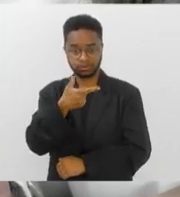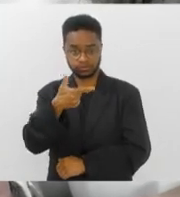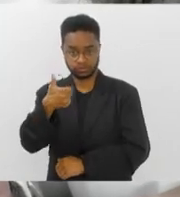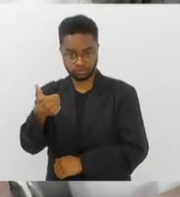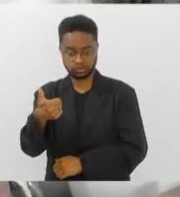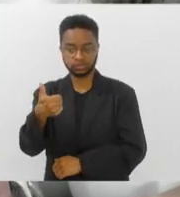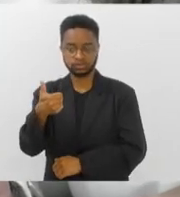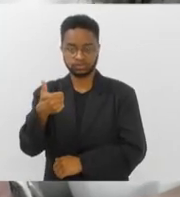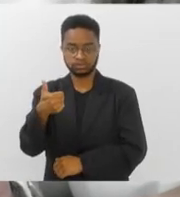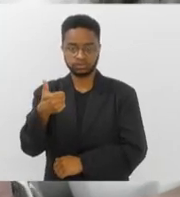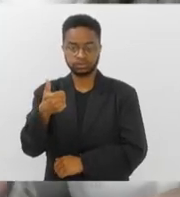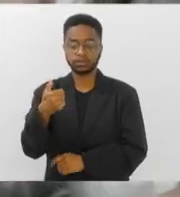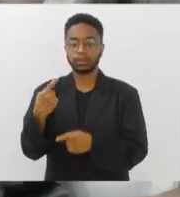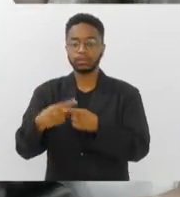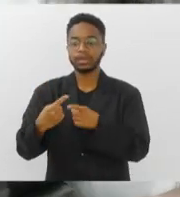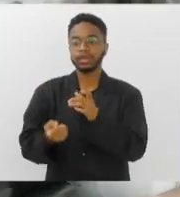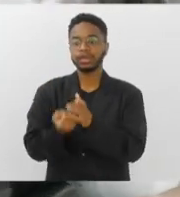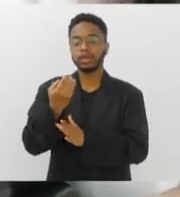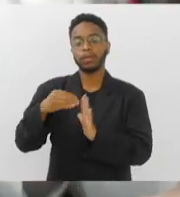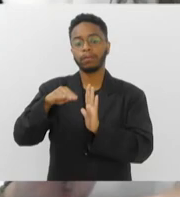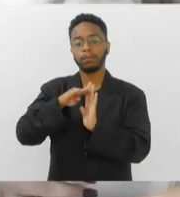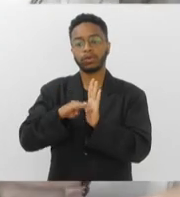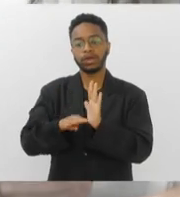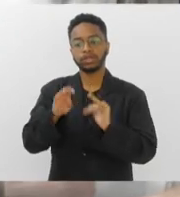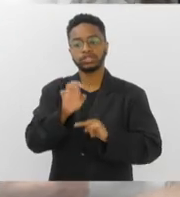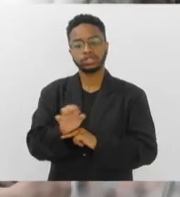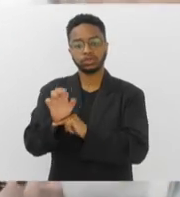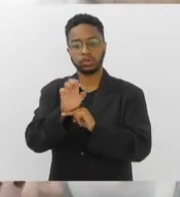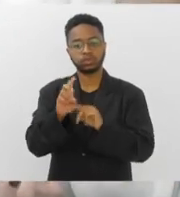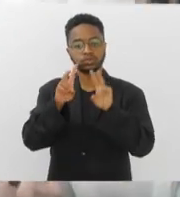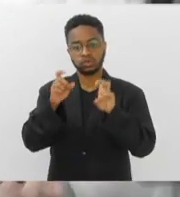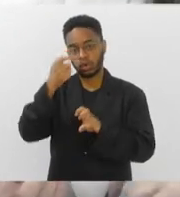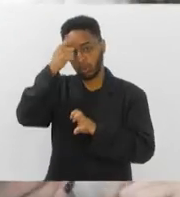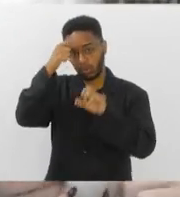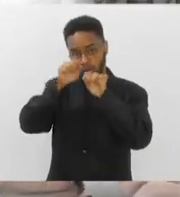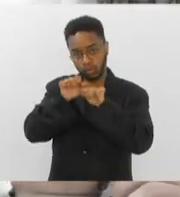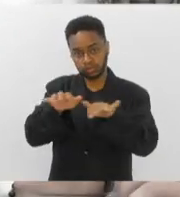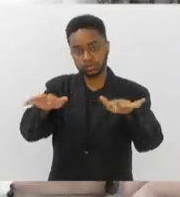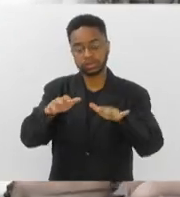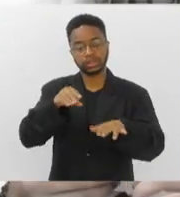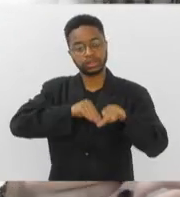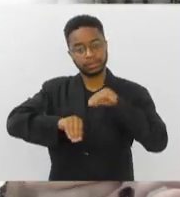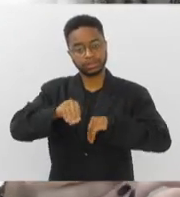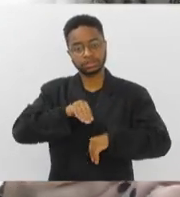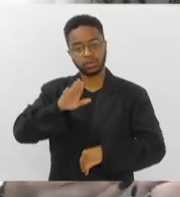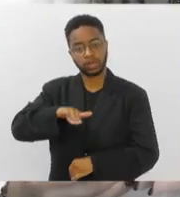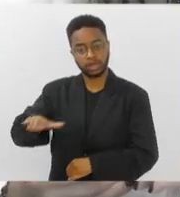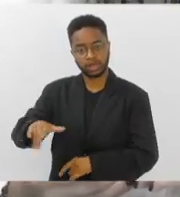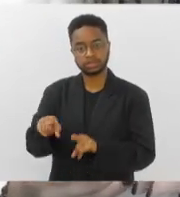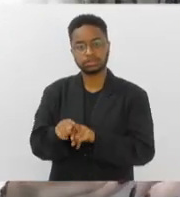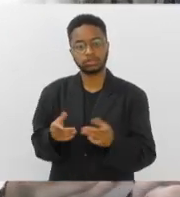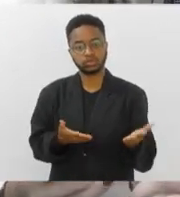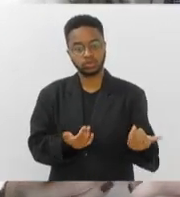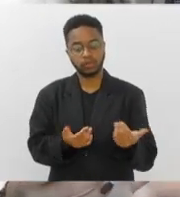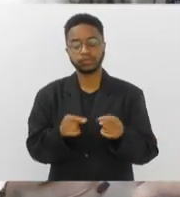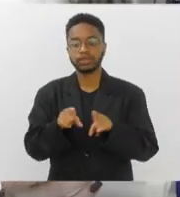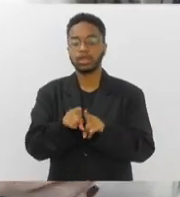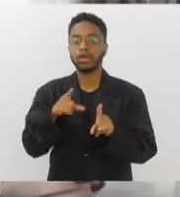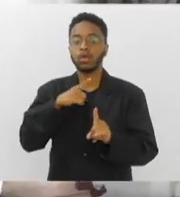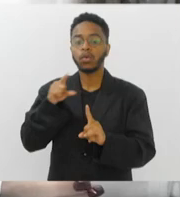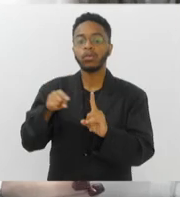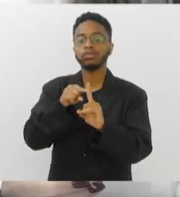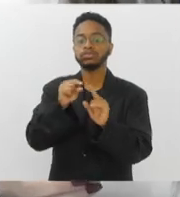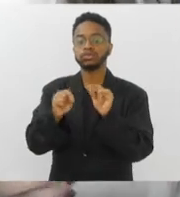de 2021, que institui um programa estadual de conscientização de depressão infanto-juvenil e tem o objetivo de